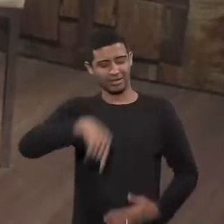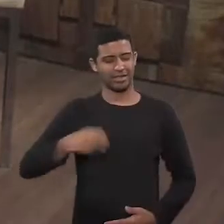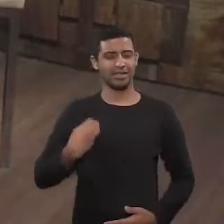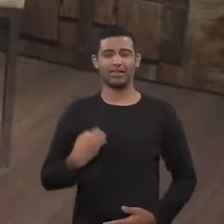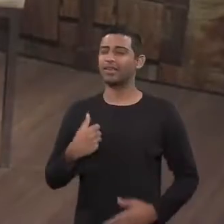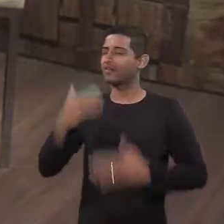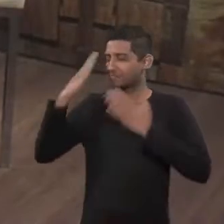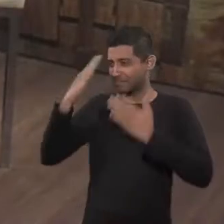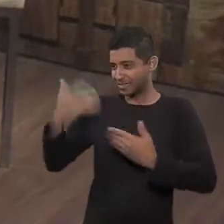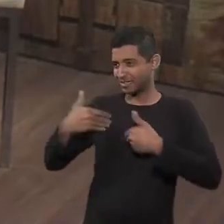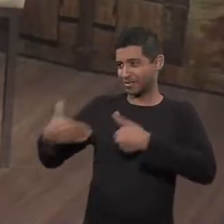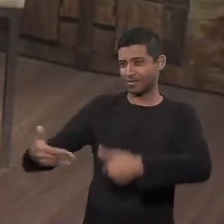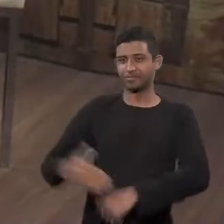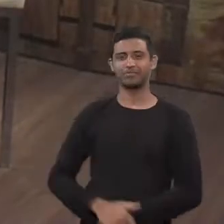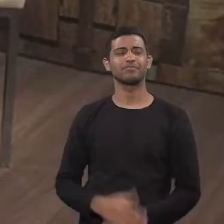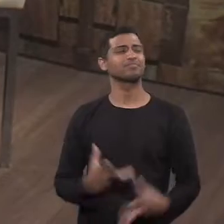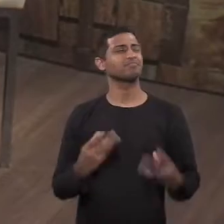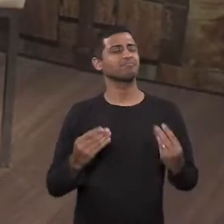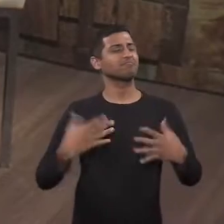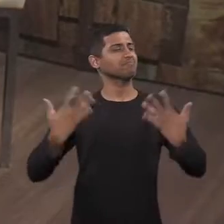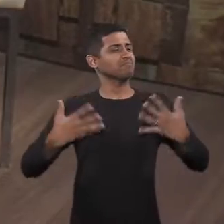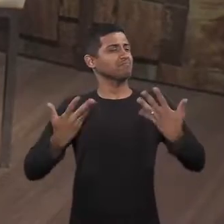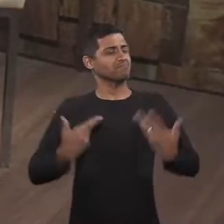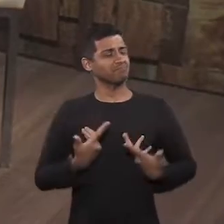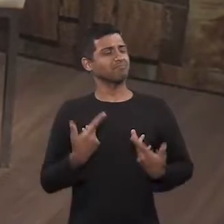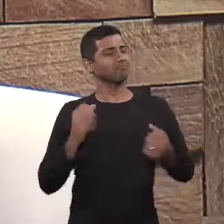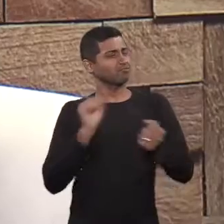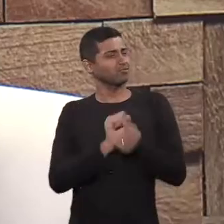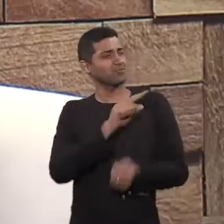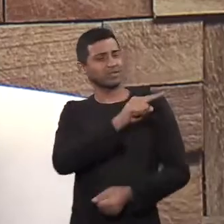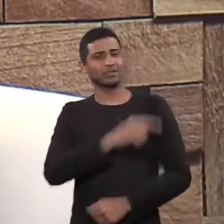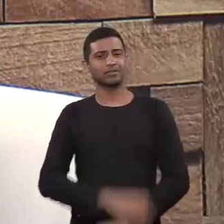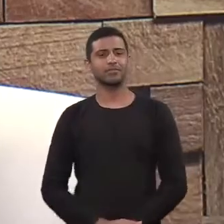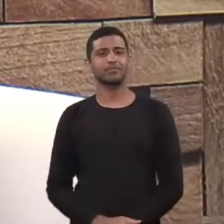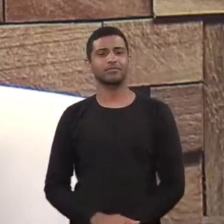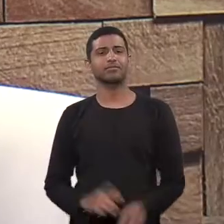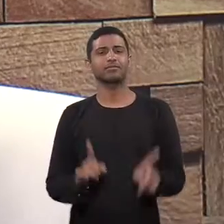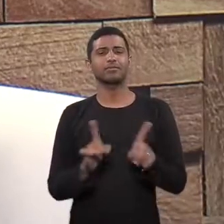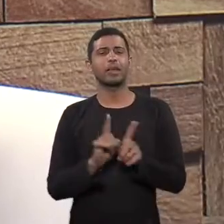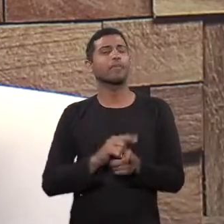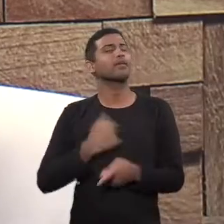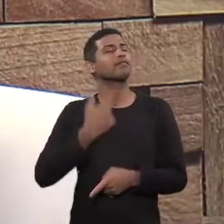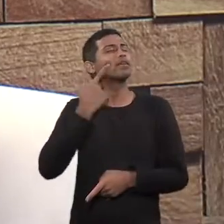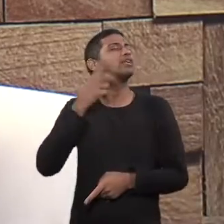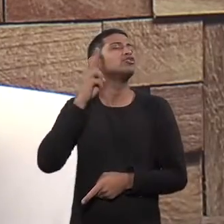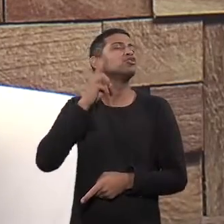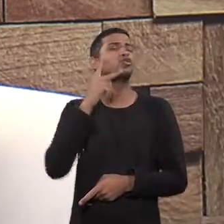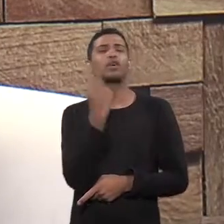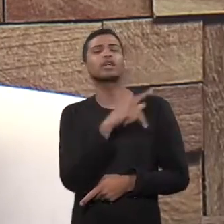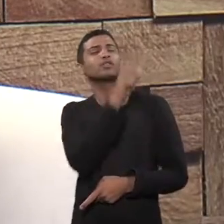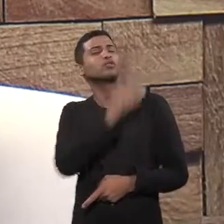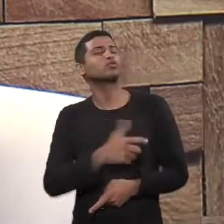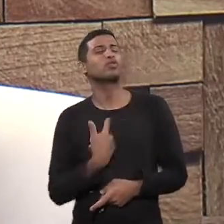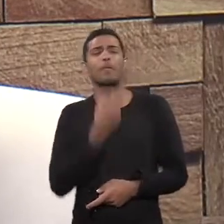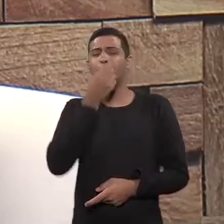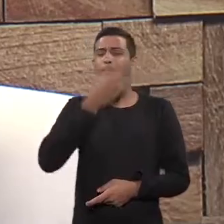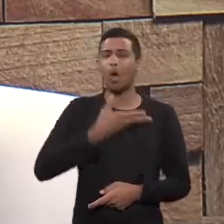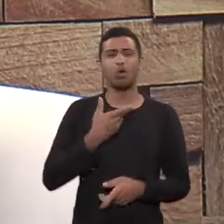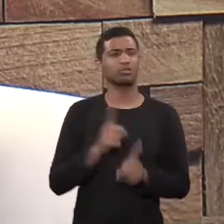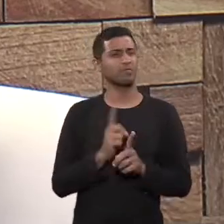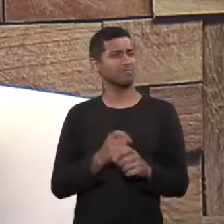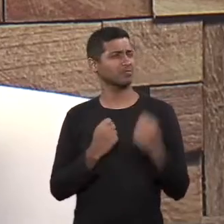de hoje. Eu que agradeço o convite, me sinto uma alegria honrada. Muito grande estar com você aqui e contar dessa sua história tão bacana e